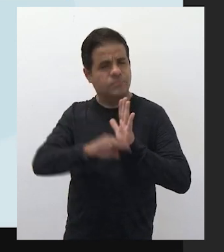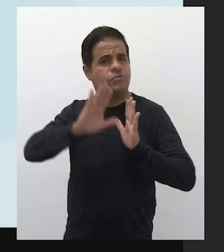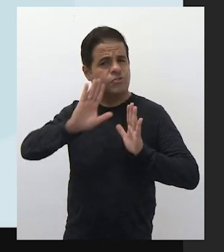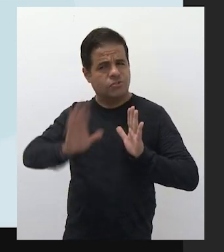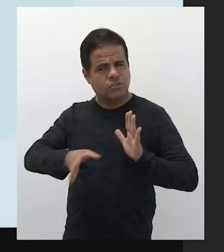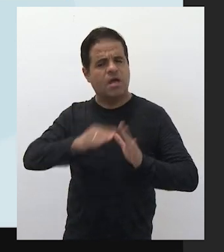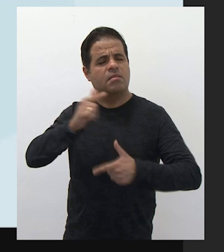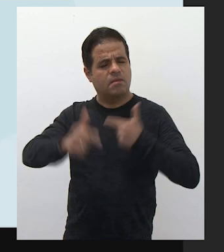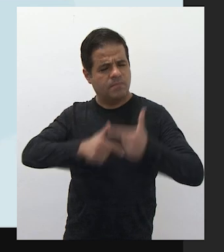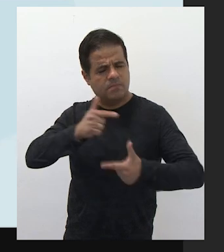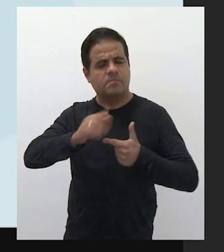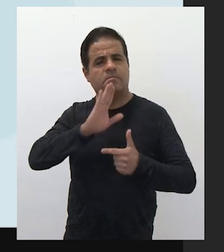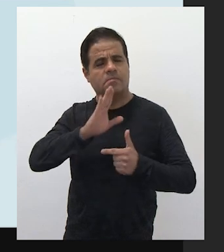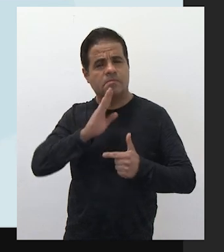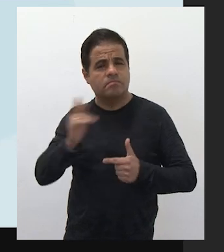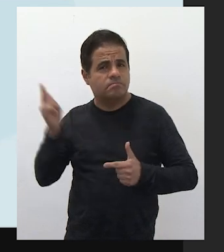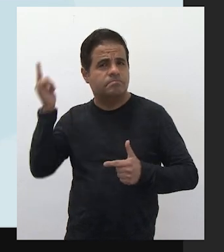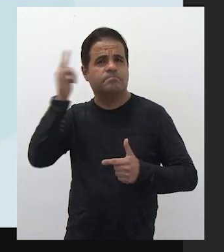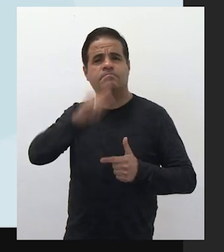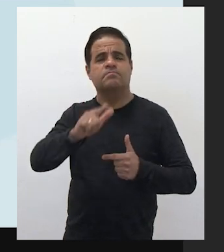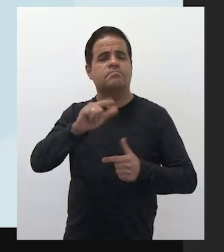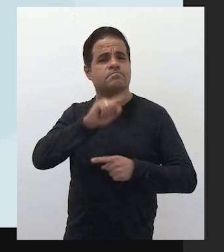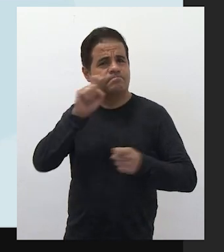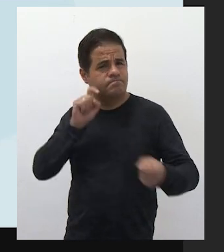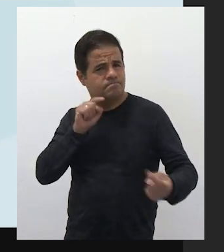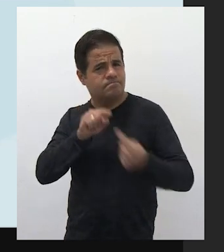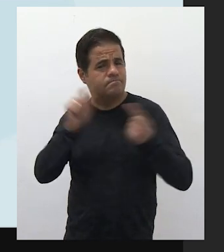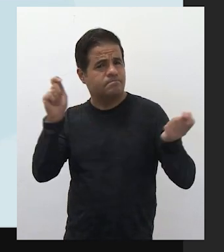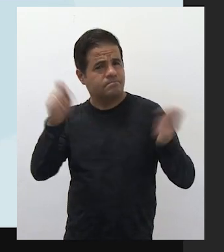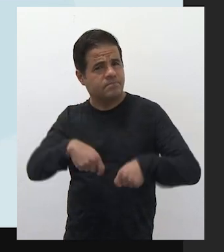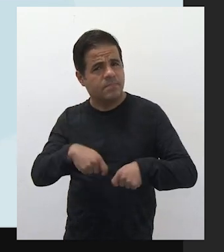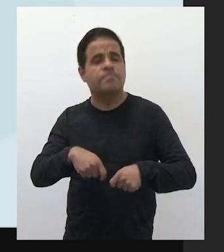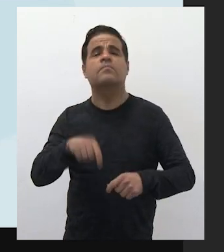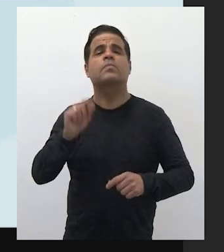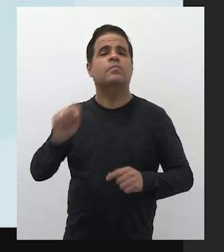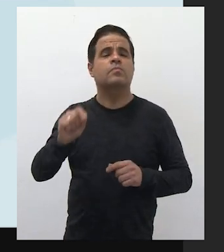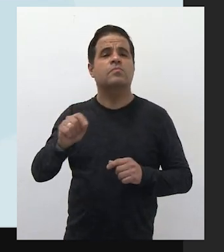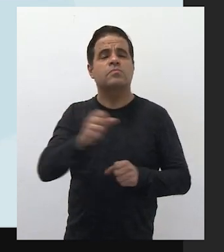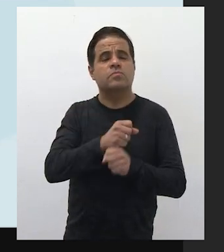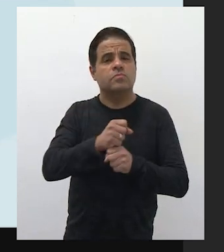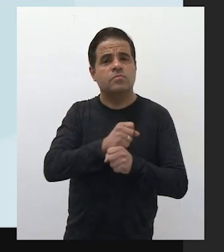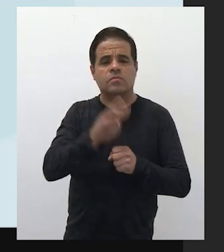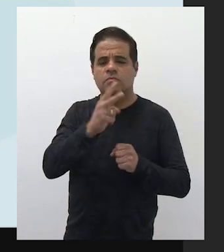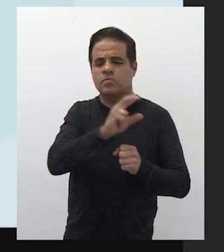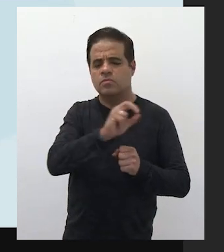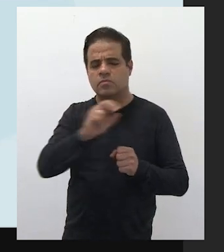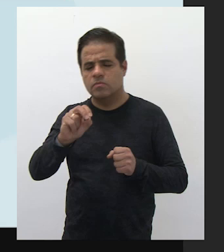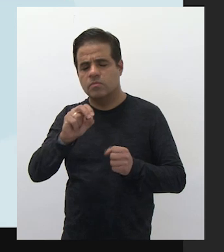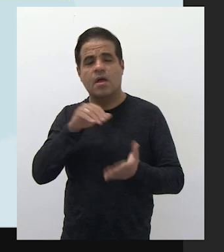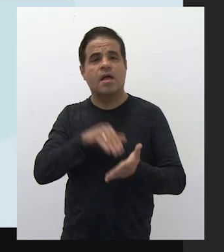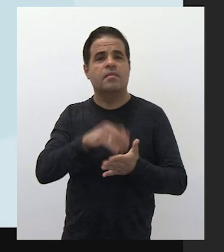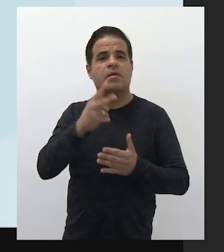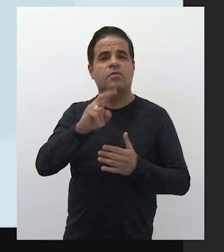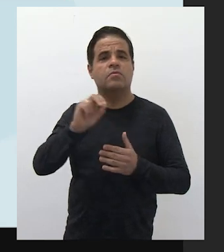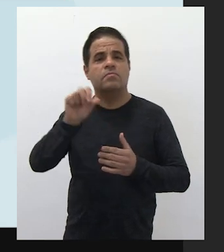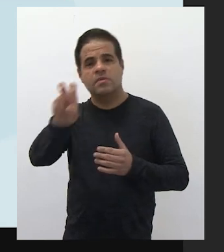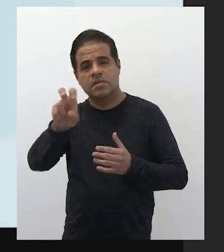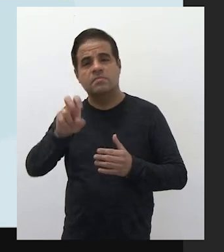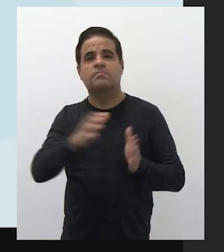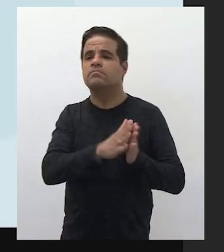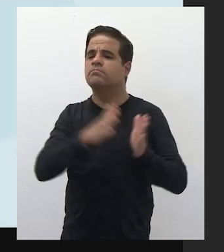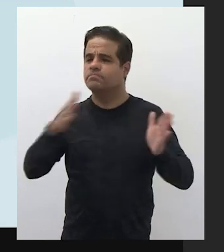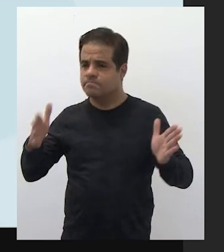já trabalhamos para alcançar na máxima medida possível, foram dos anos 2000 até 2015. Agora,